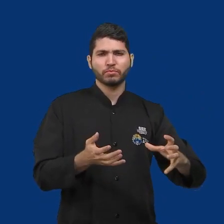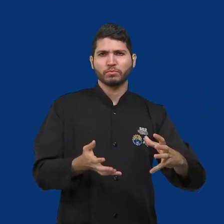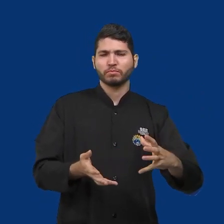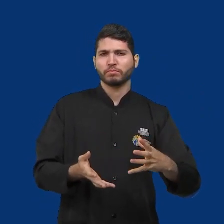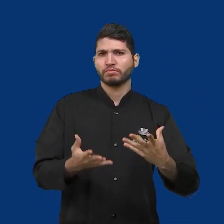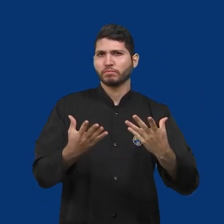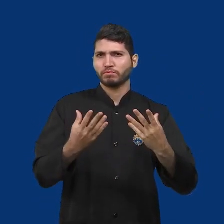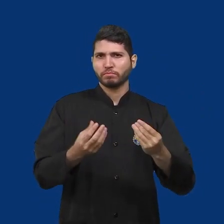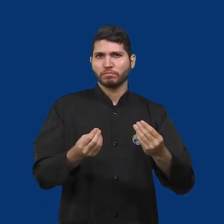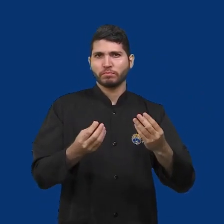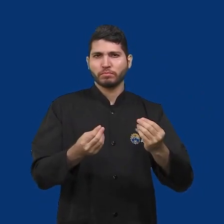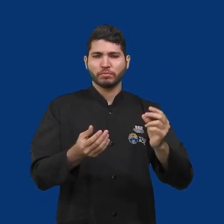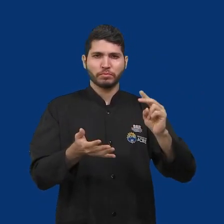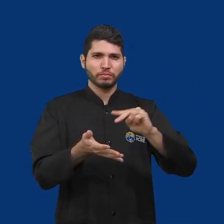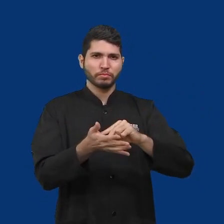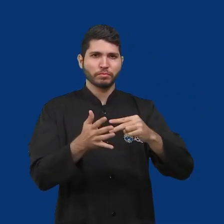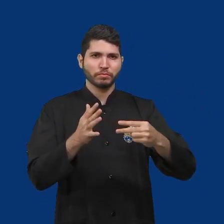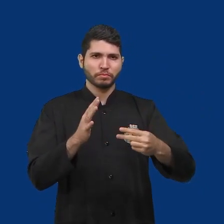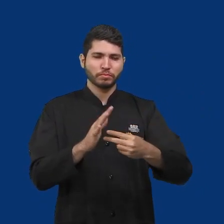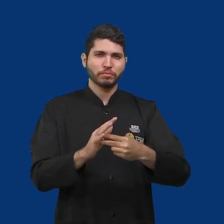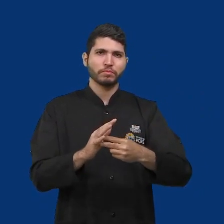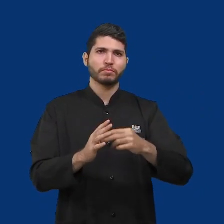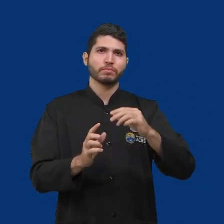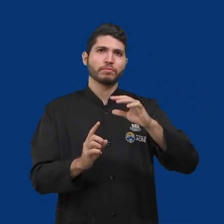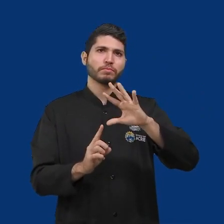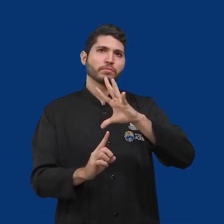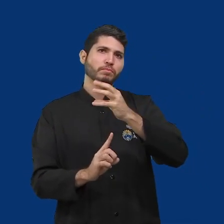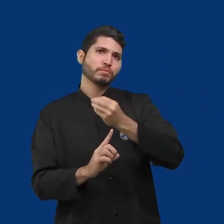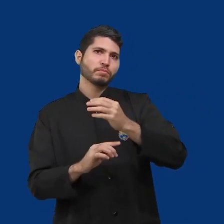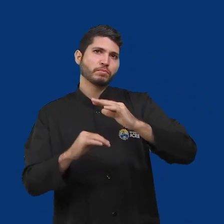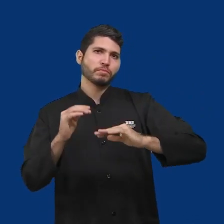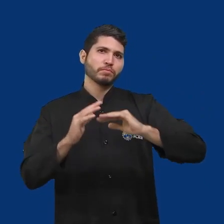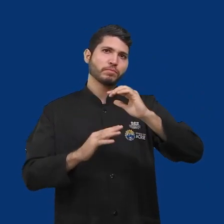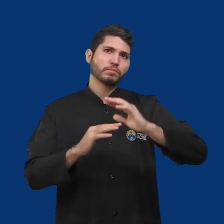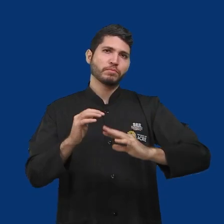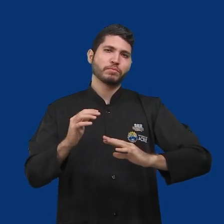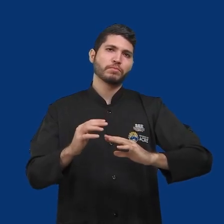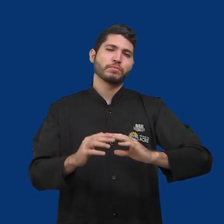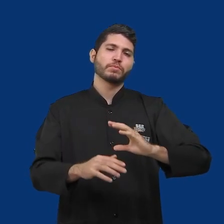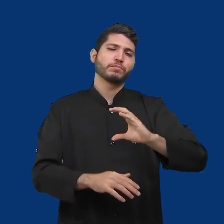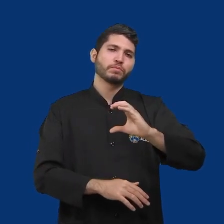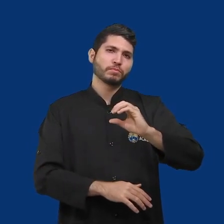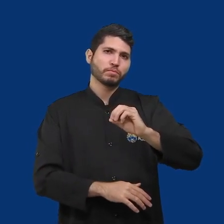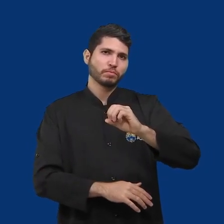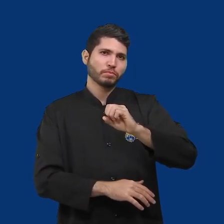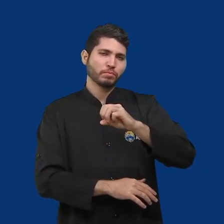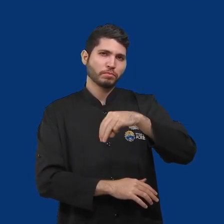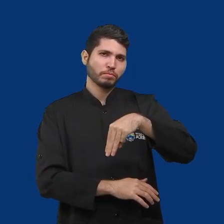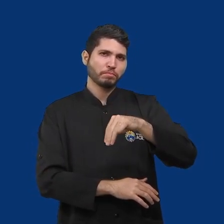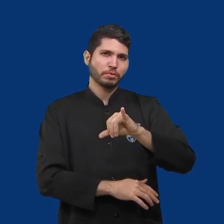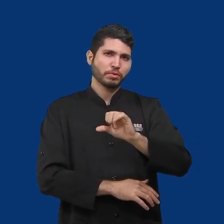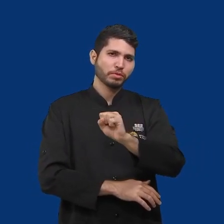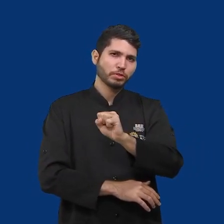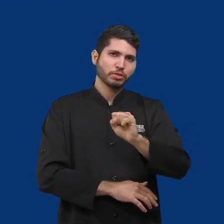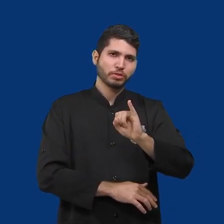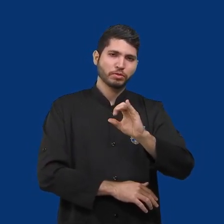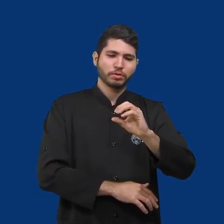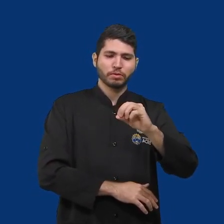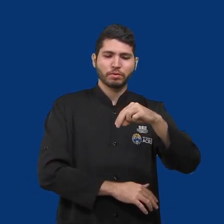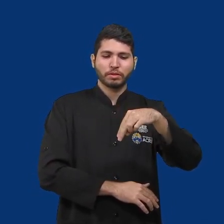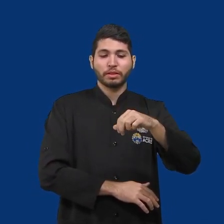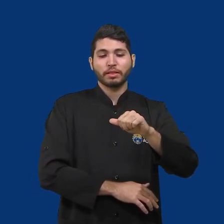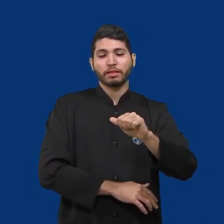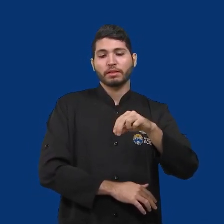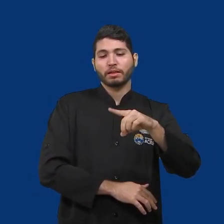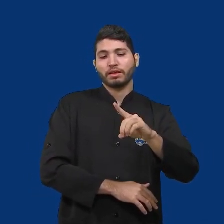artistas comissionados, que têm permissão para pintar aí nessa galeria de rua. O que é o